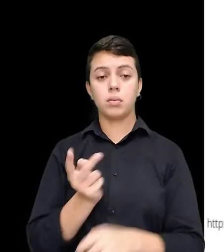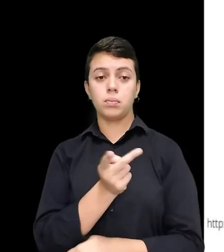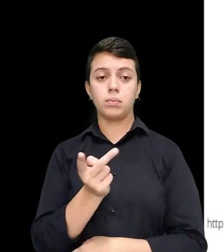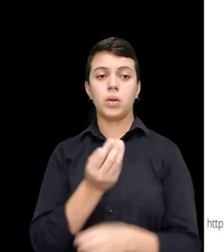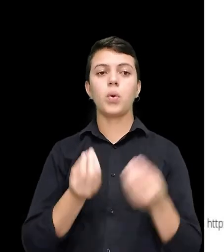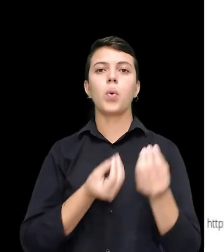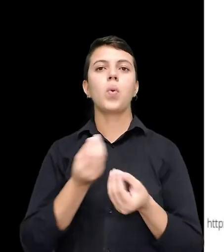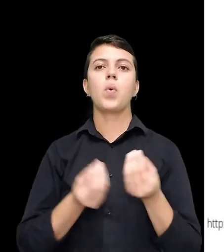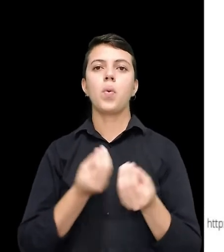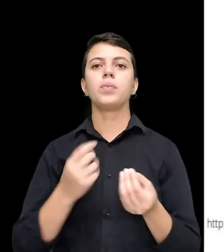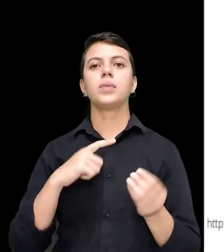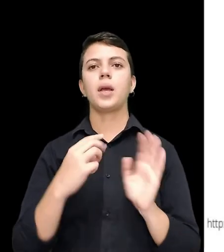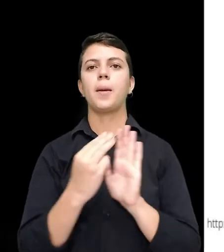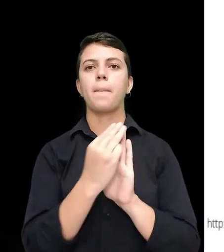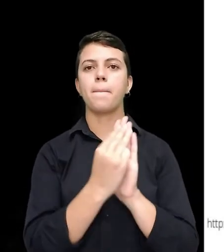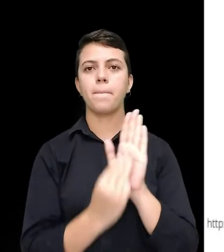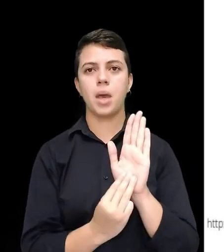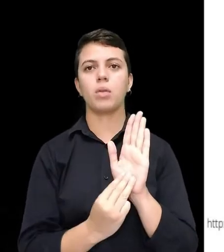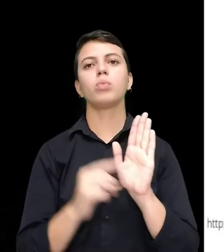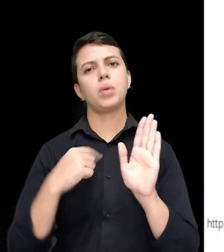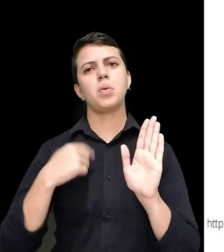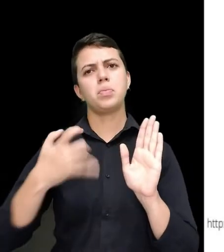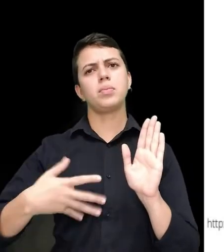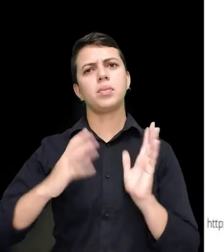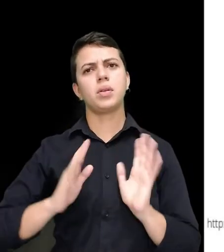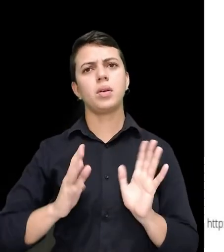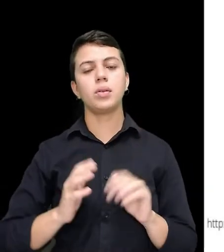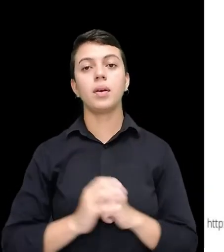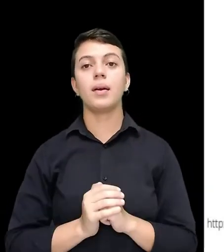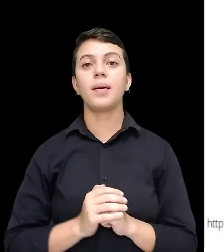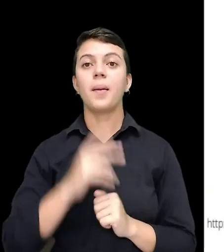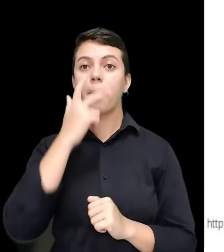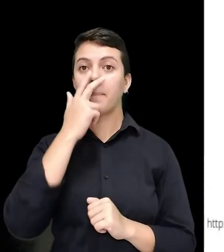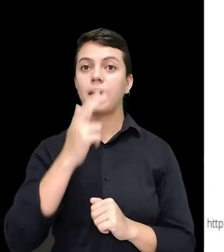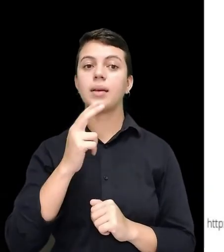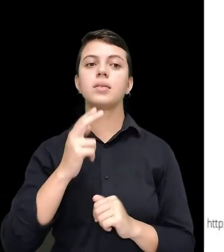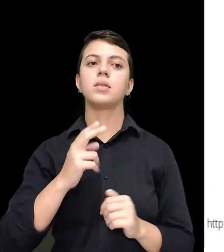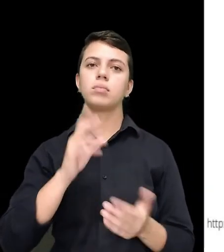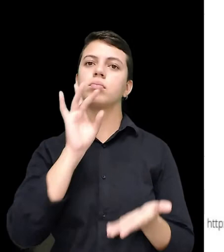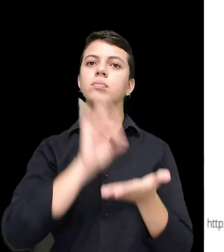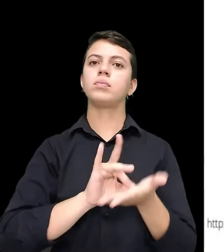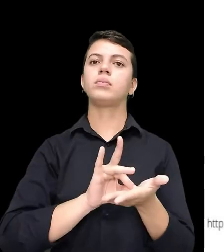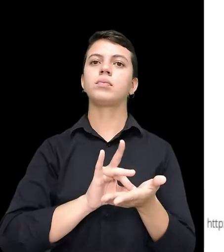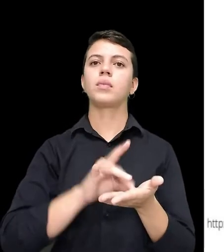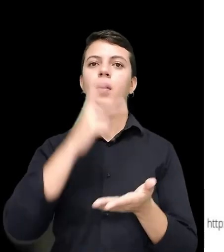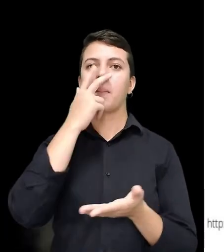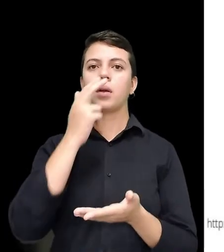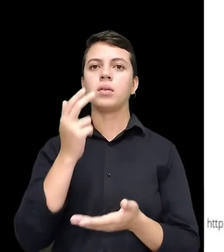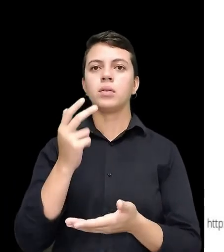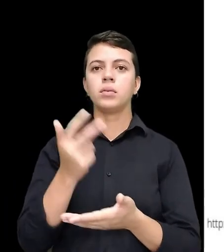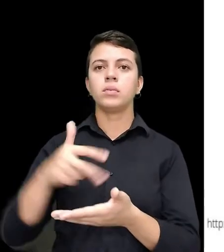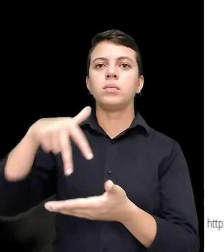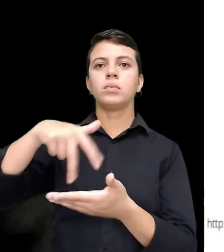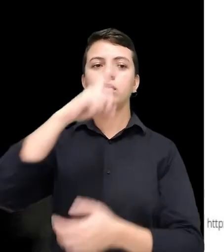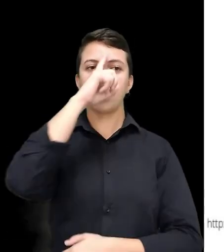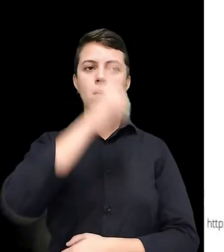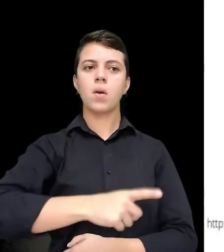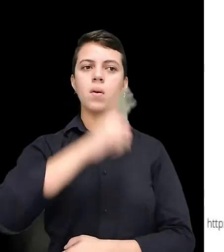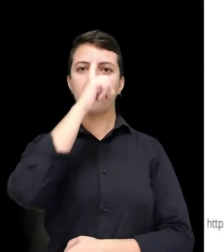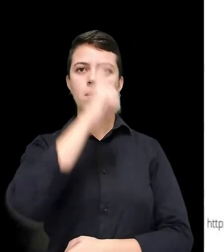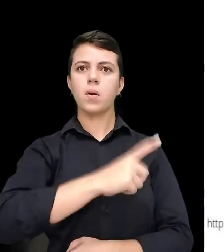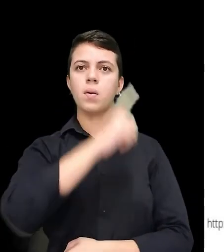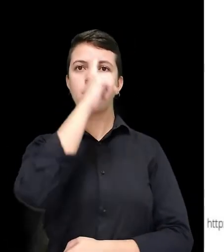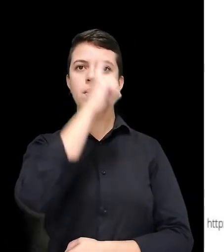pontuei, uma vez que os métodos se dão dessa forma, também se predomina essa autoridade do